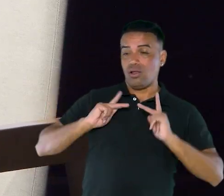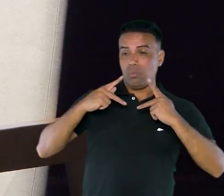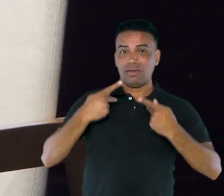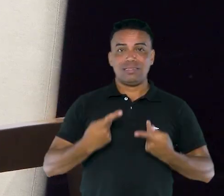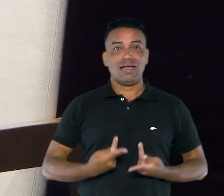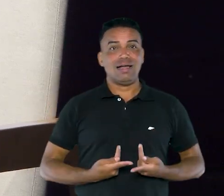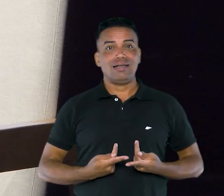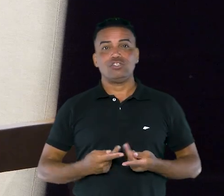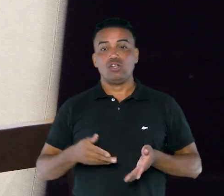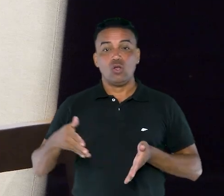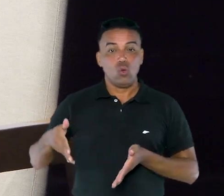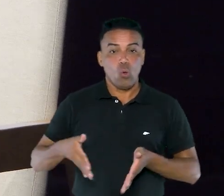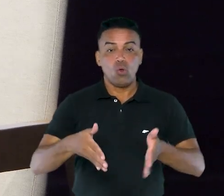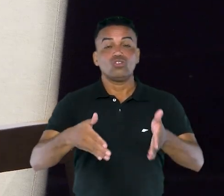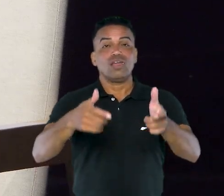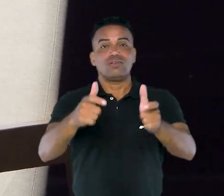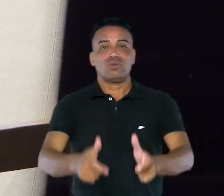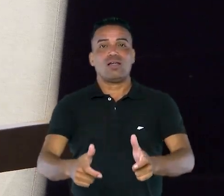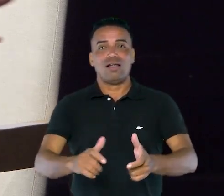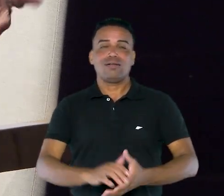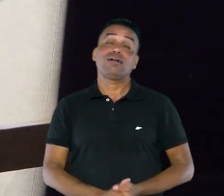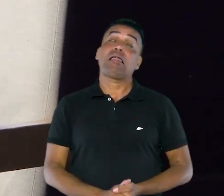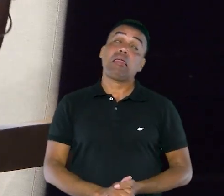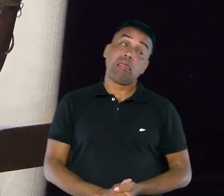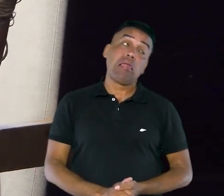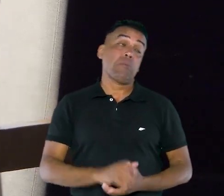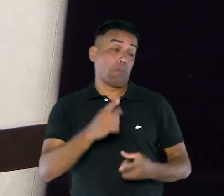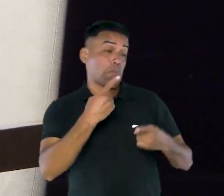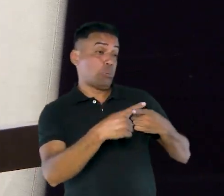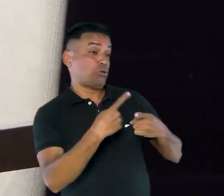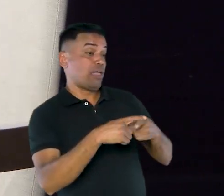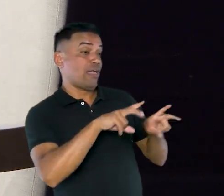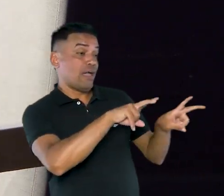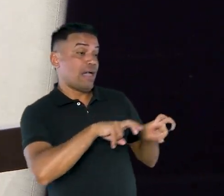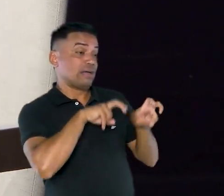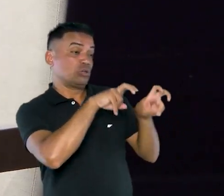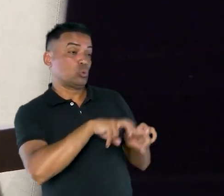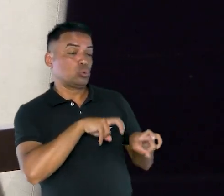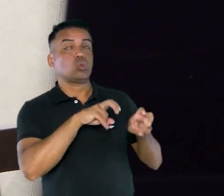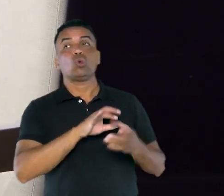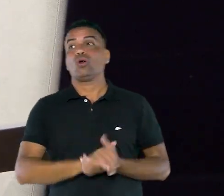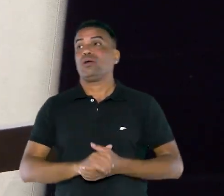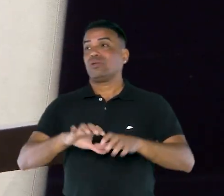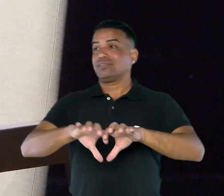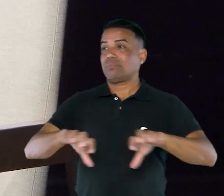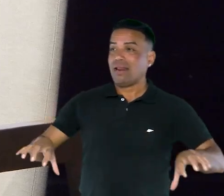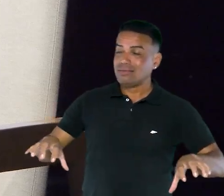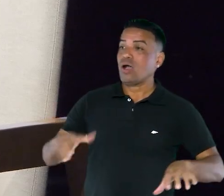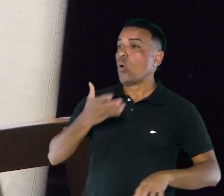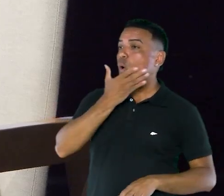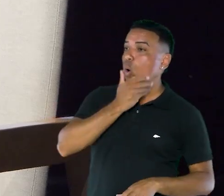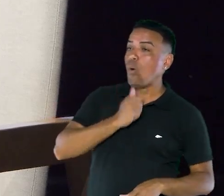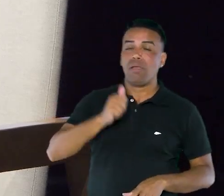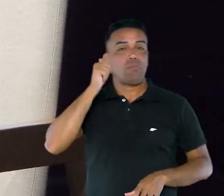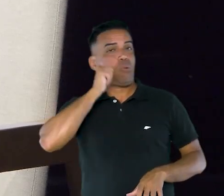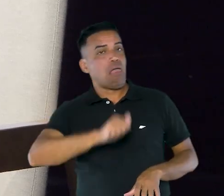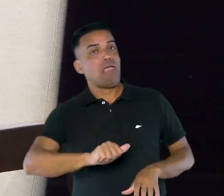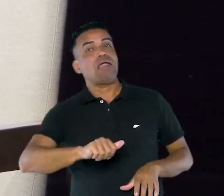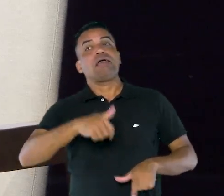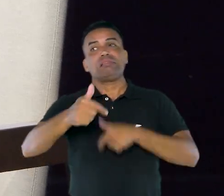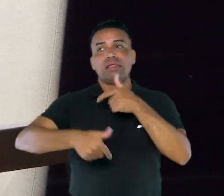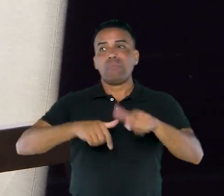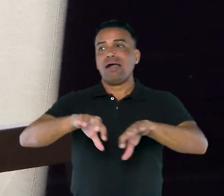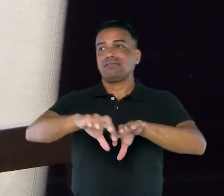humanidade só poderia nos conduzir até esse lugar. Porque a agricultura, porque a divisão de gênero, porque a divisão do